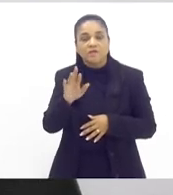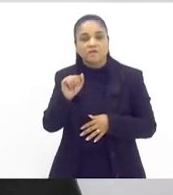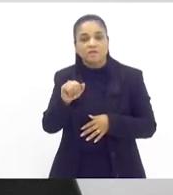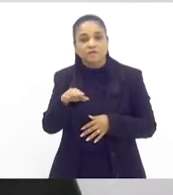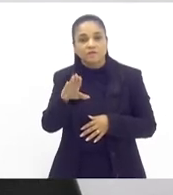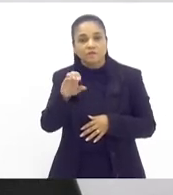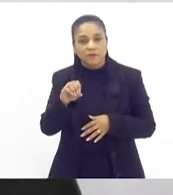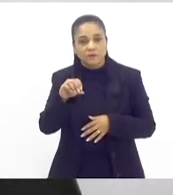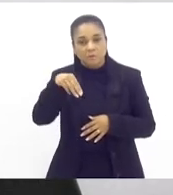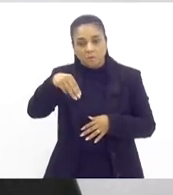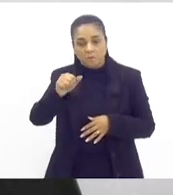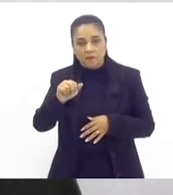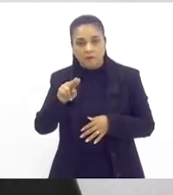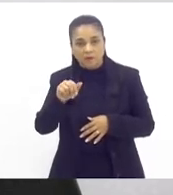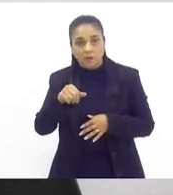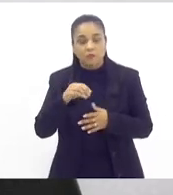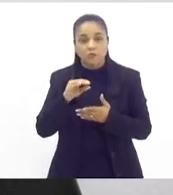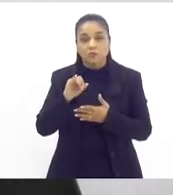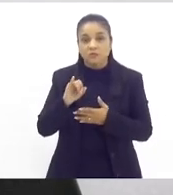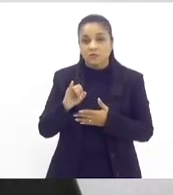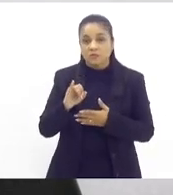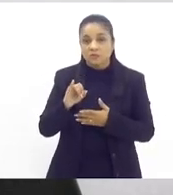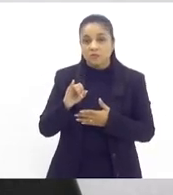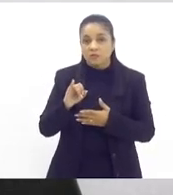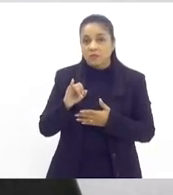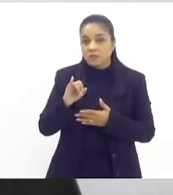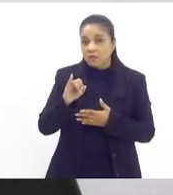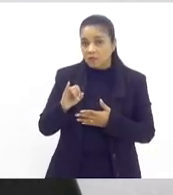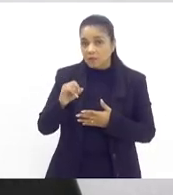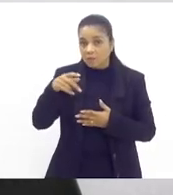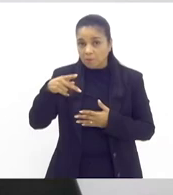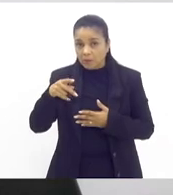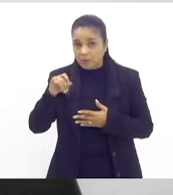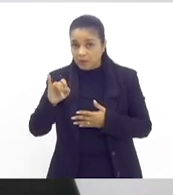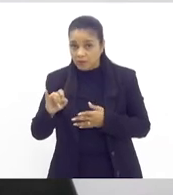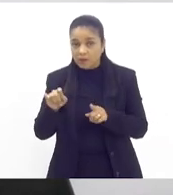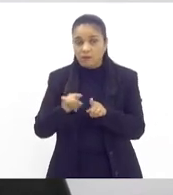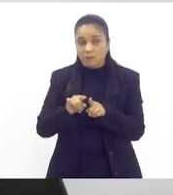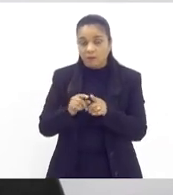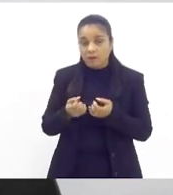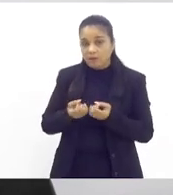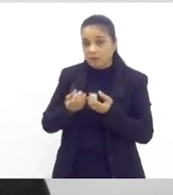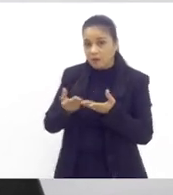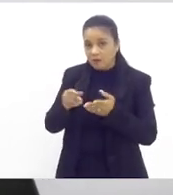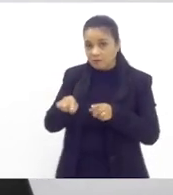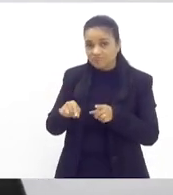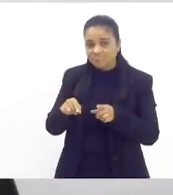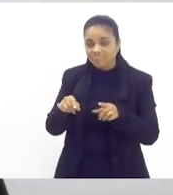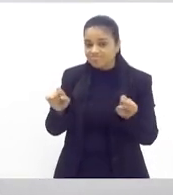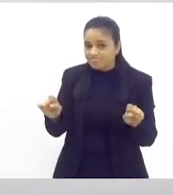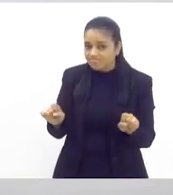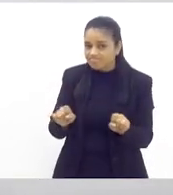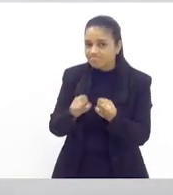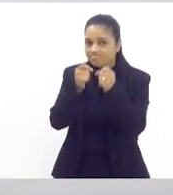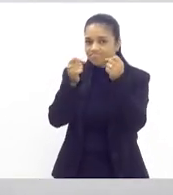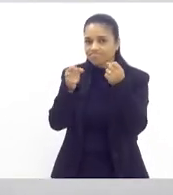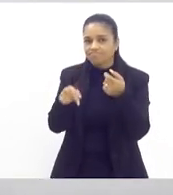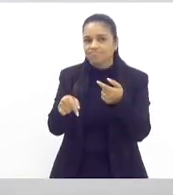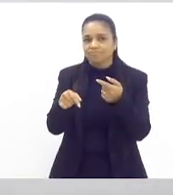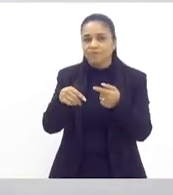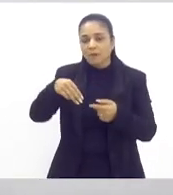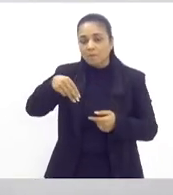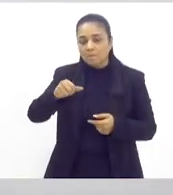sendo concedido para o IPI está sendo pensada em ser concedido também para o IVA, que seria um desastre e Manaus se